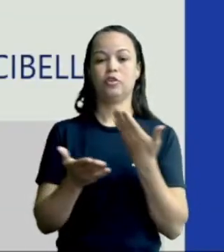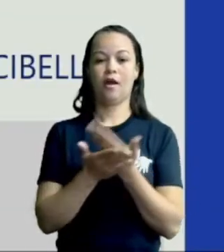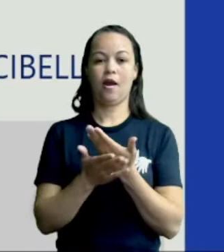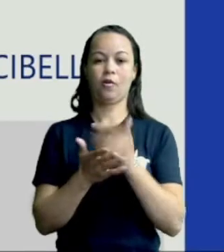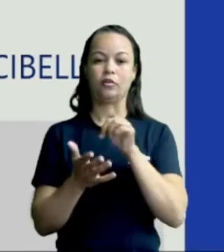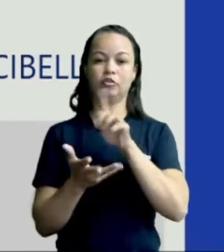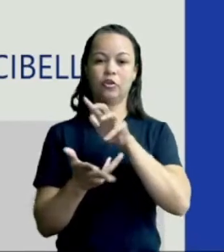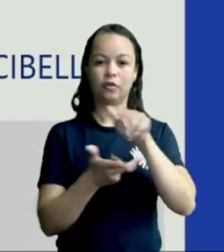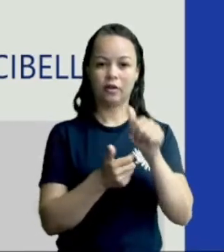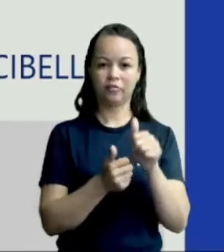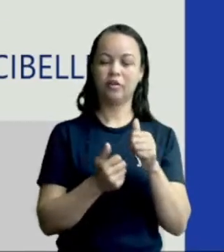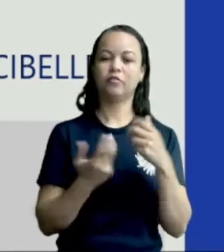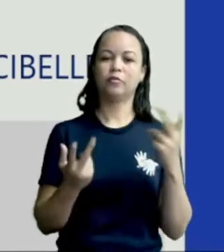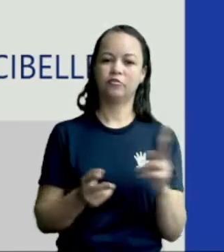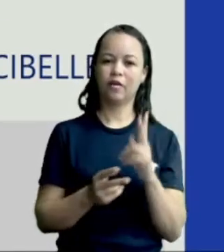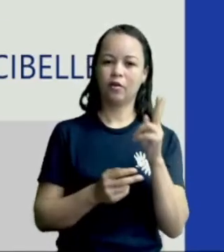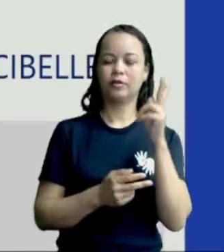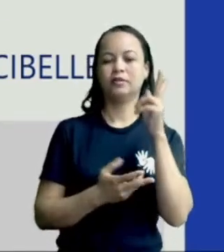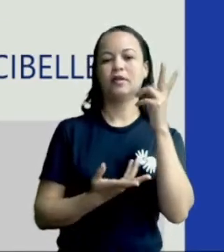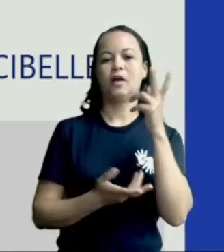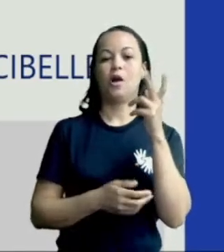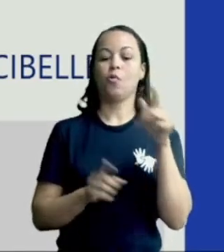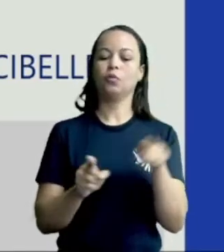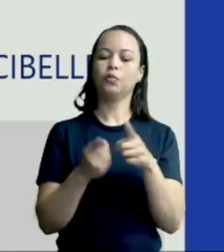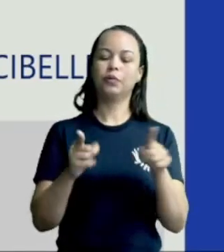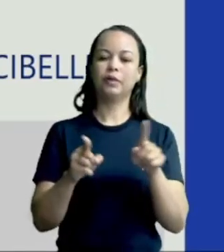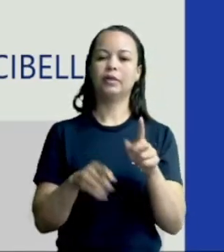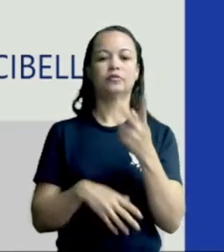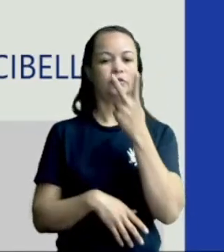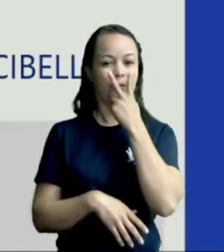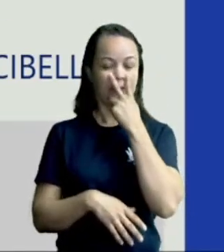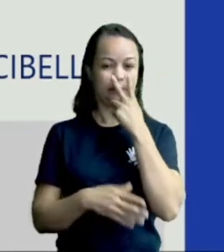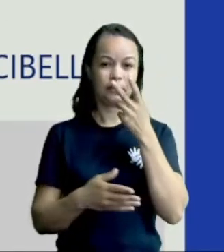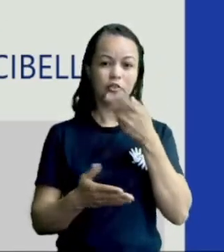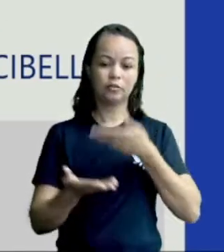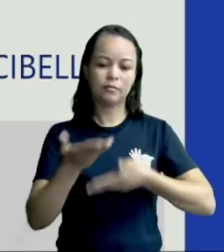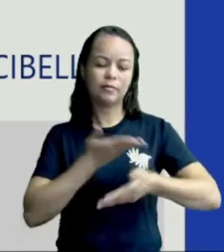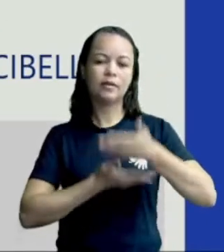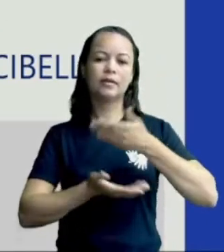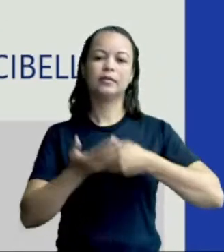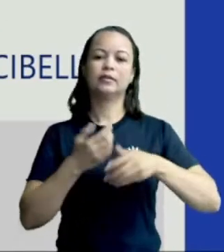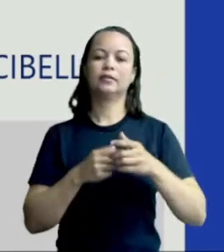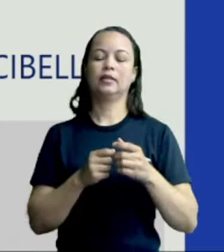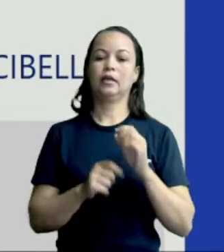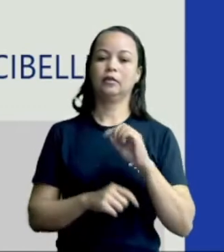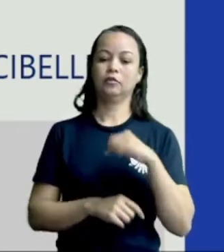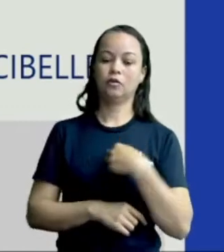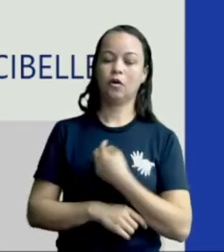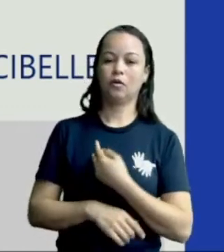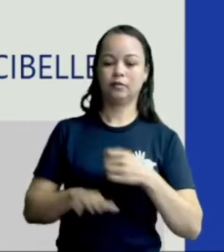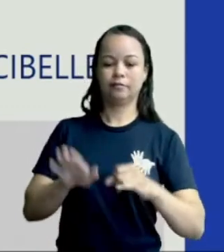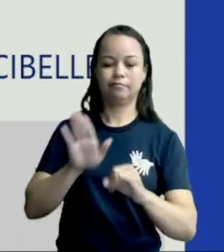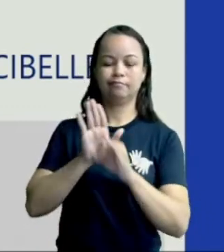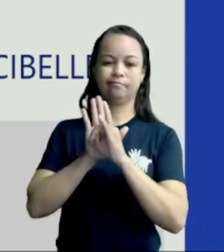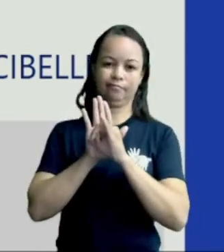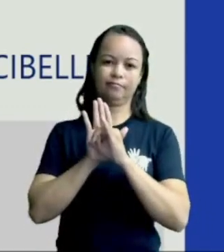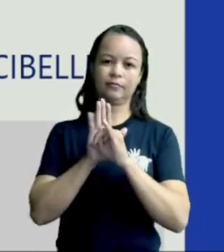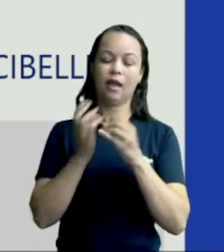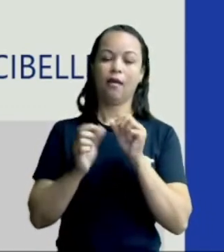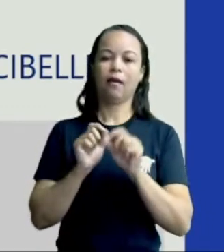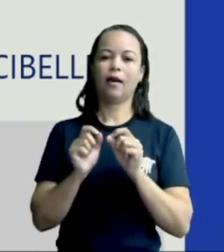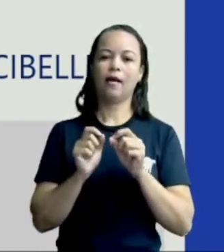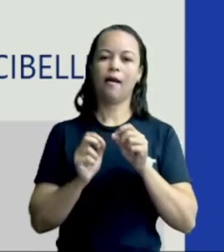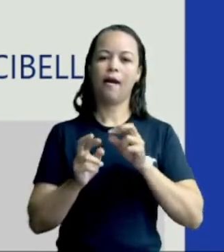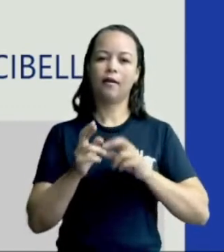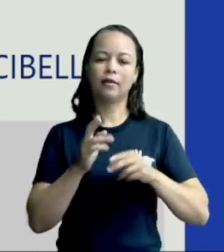vamos novamente valorizar o hino vitoriense, estabelecer relações entre o hino e a nossa identidade, analisar